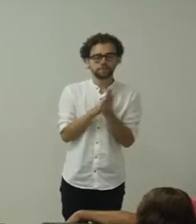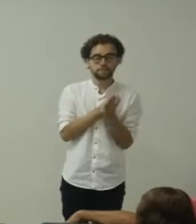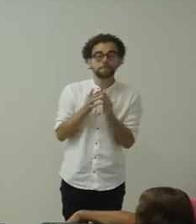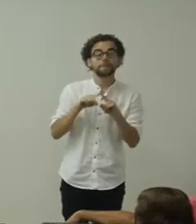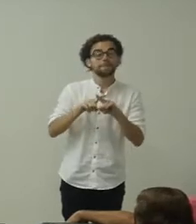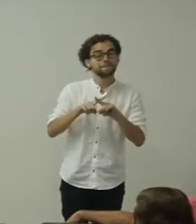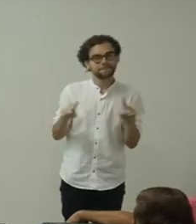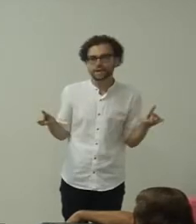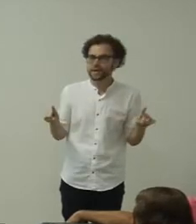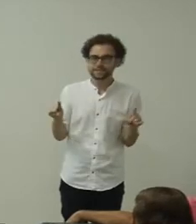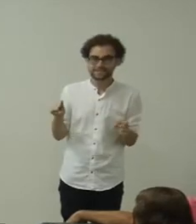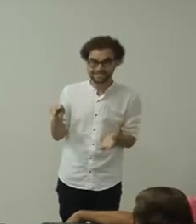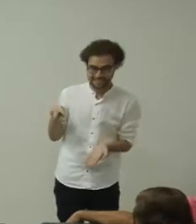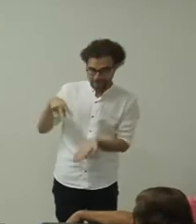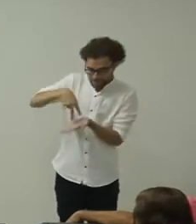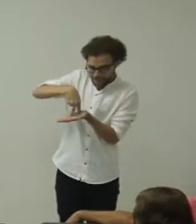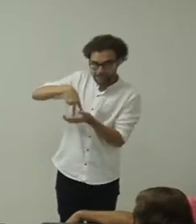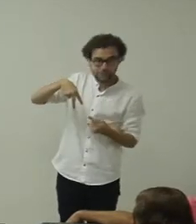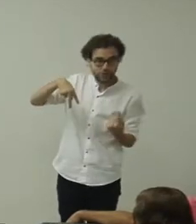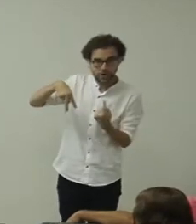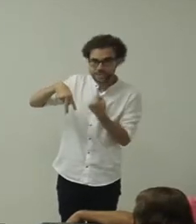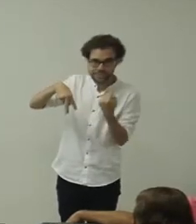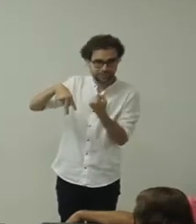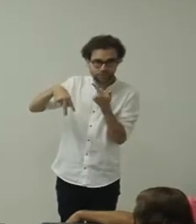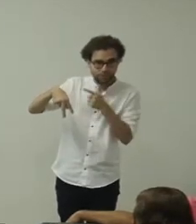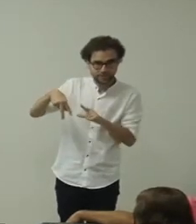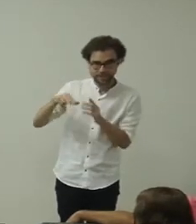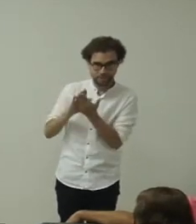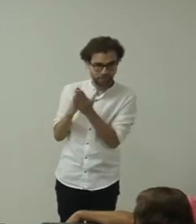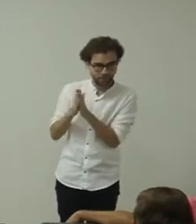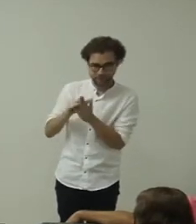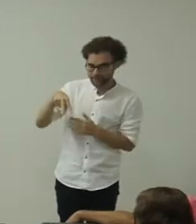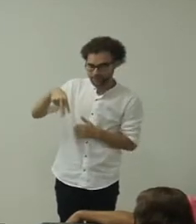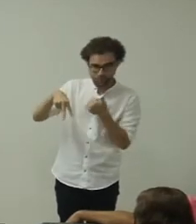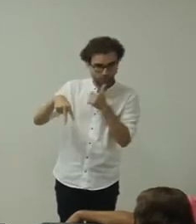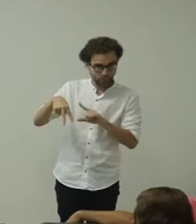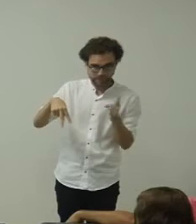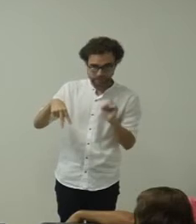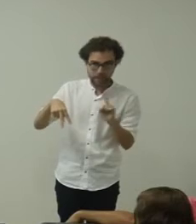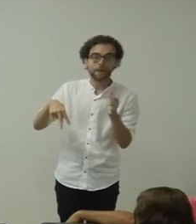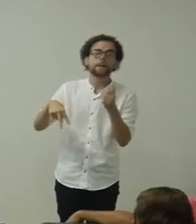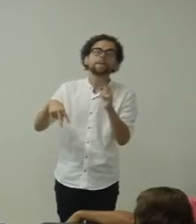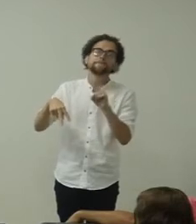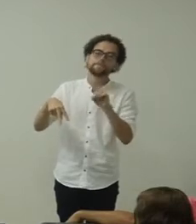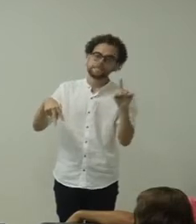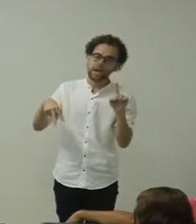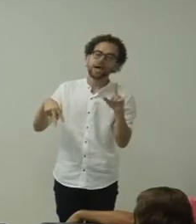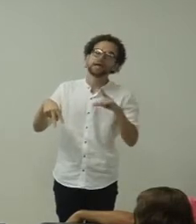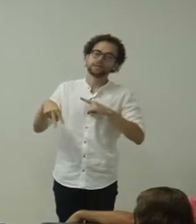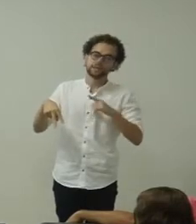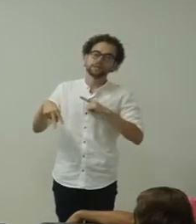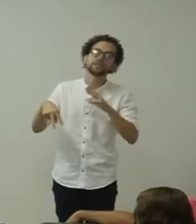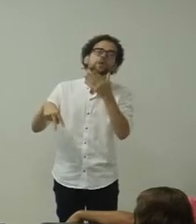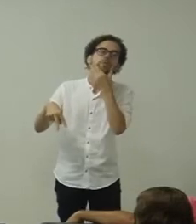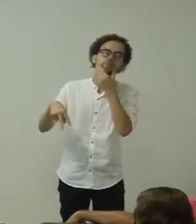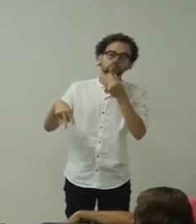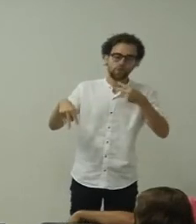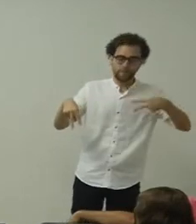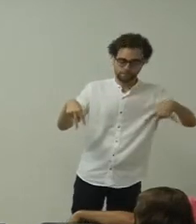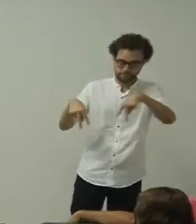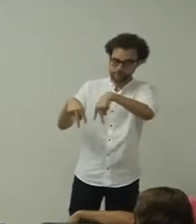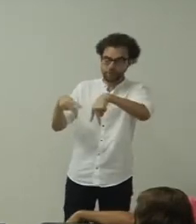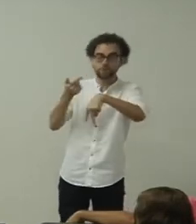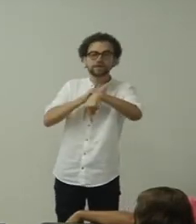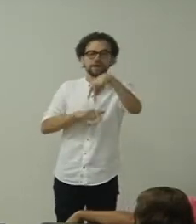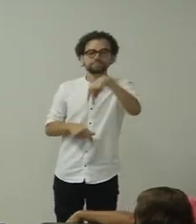mas ela não fica em pé sozinha. Mas no mundo da Barbie tem um homem, que é o Ken. O Ken fica em pé sozinho.